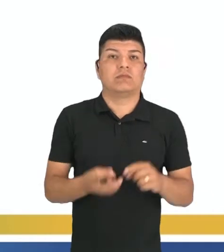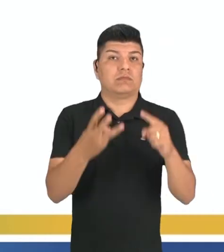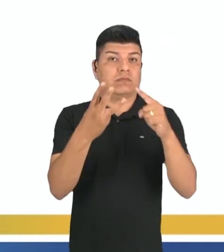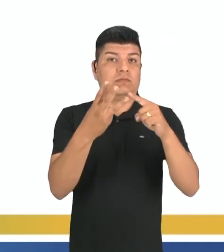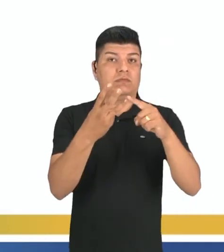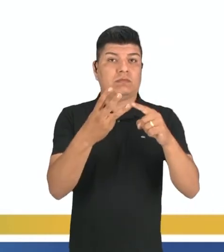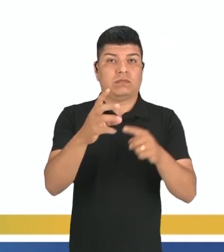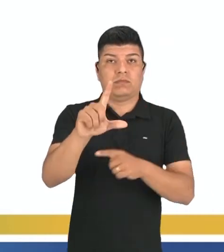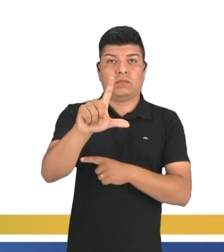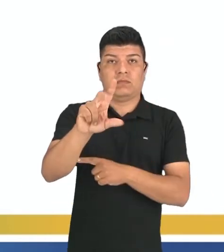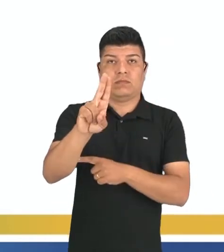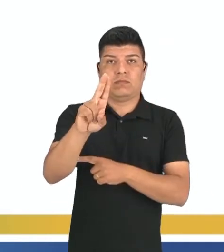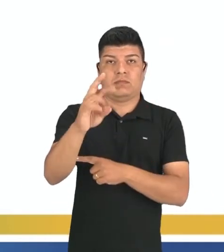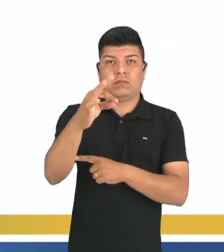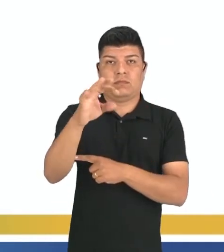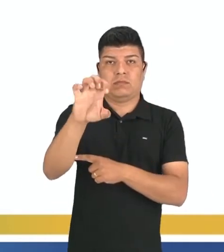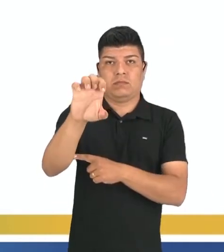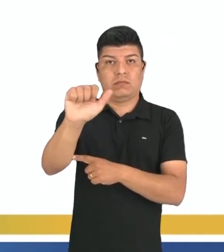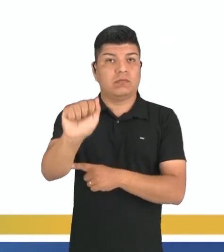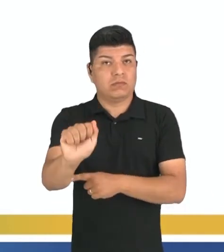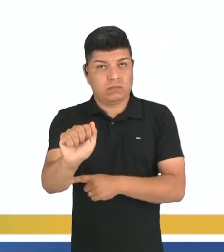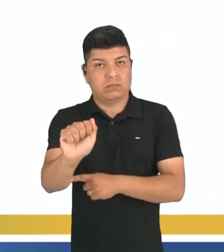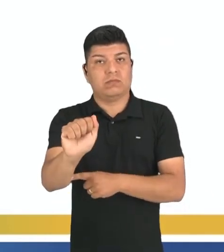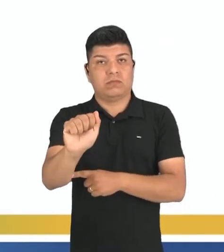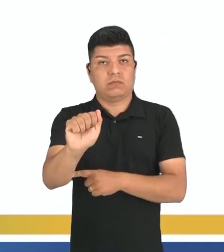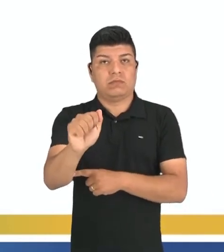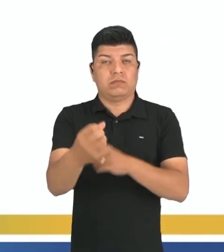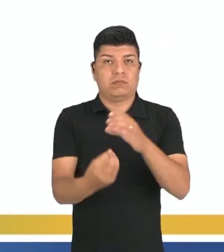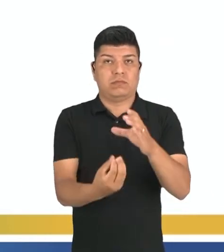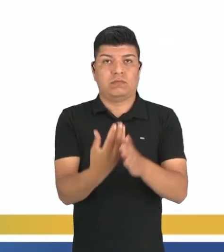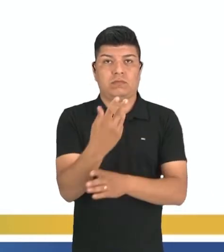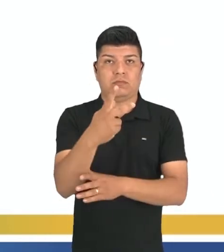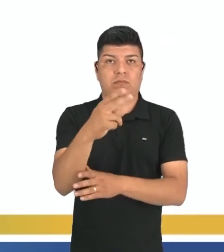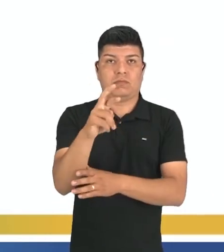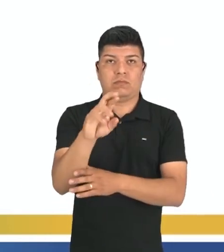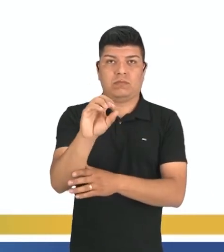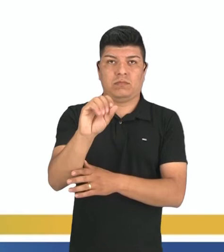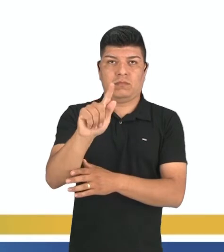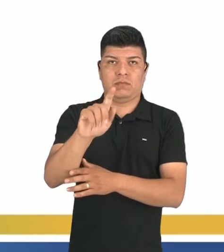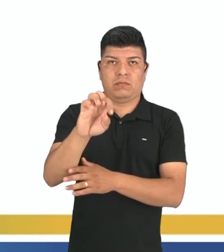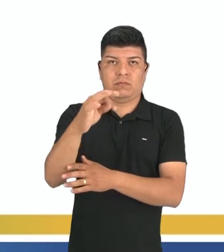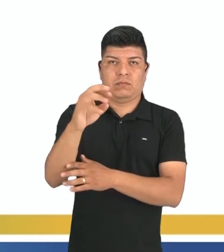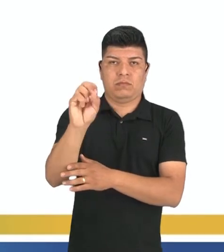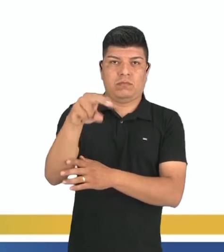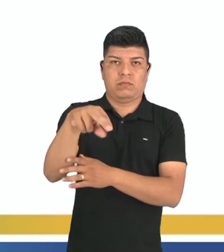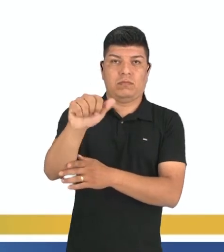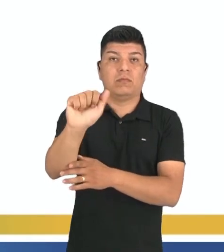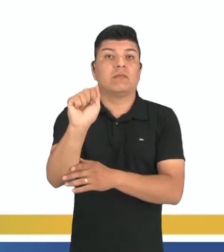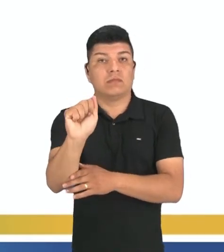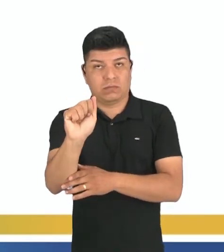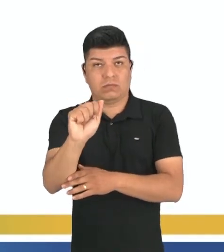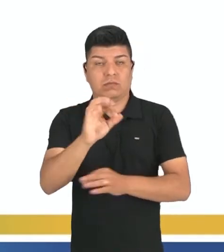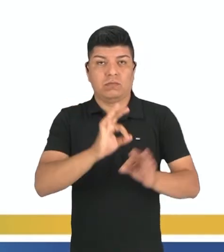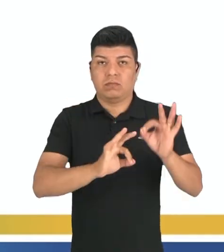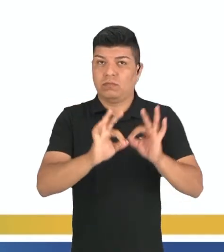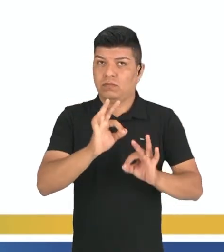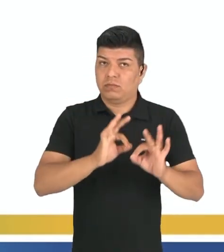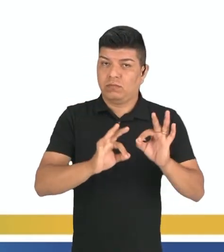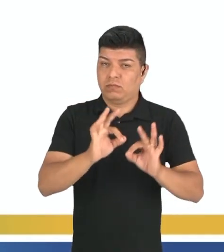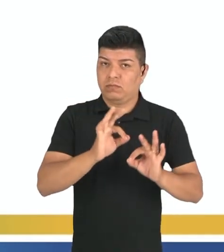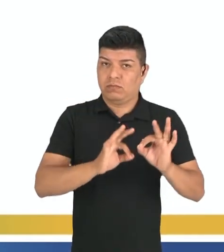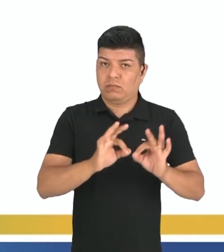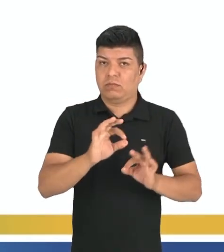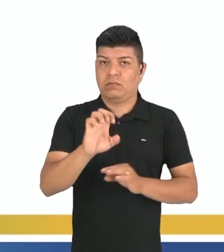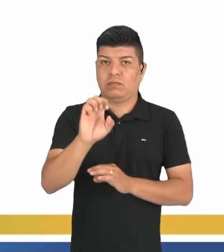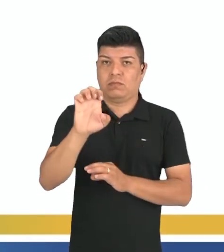nós temos a fase lútea, que é marcado pela produção de progesterona pelo corpo lúteo, que vai fazer a manutenção do